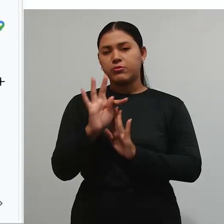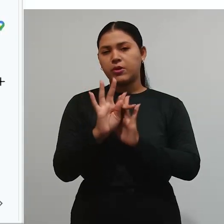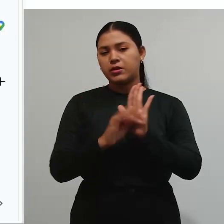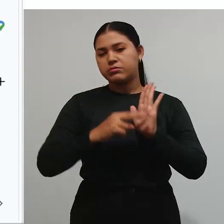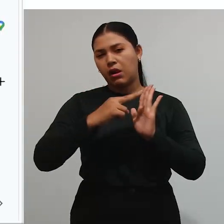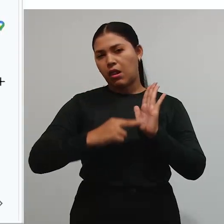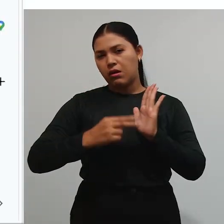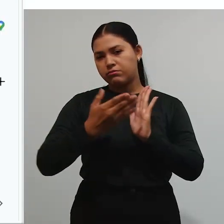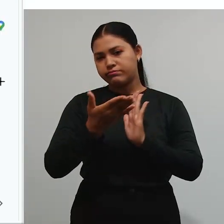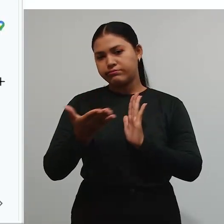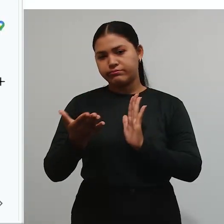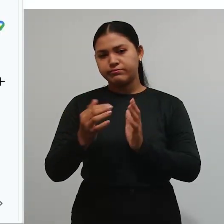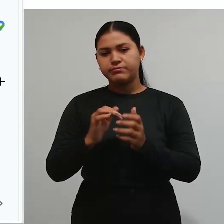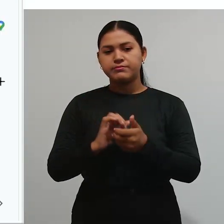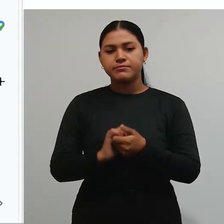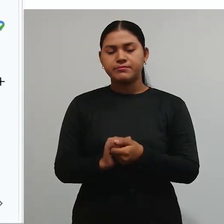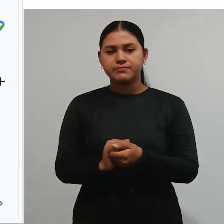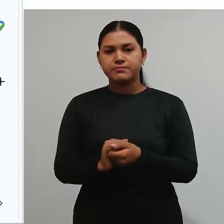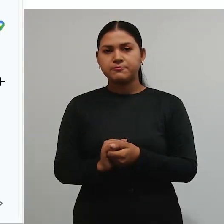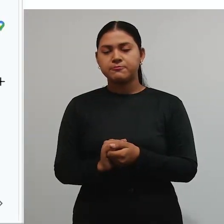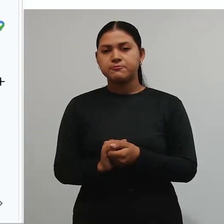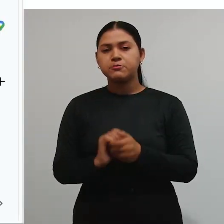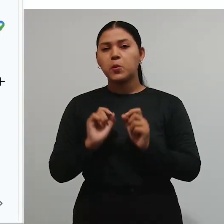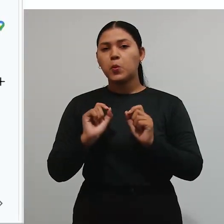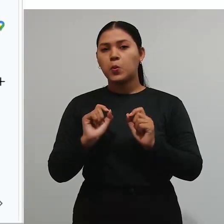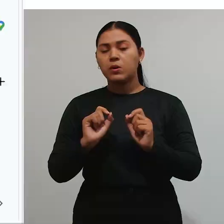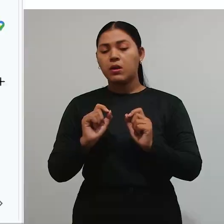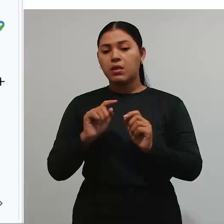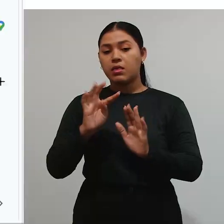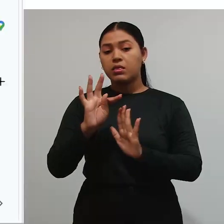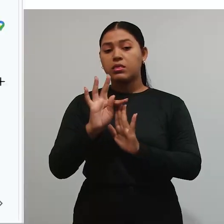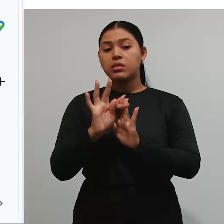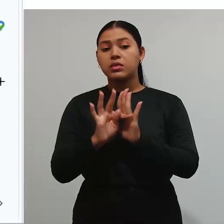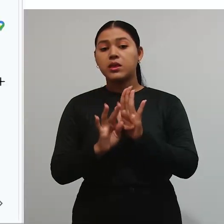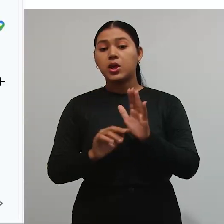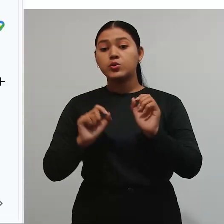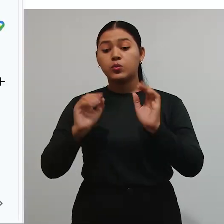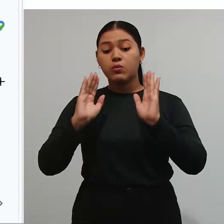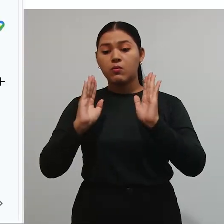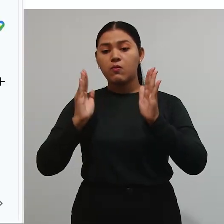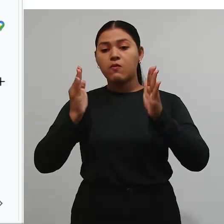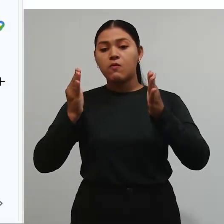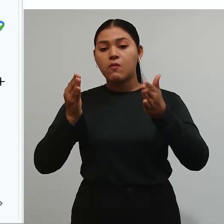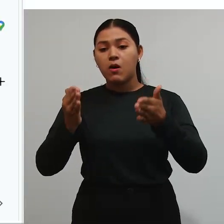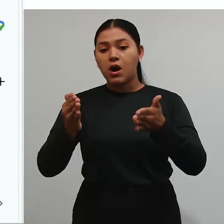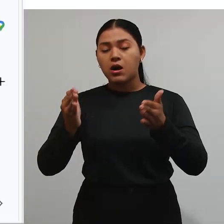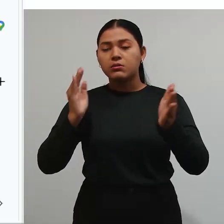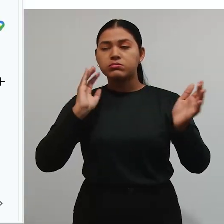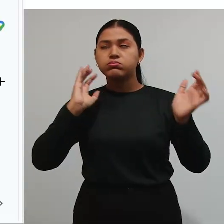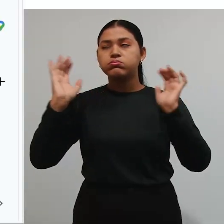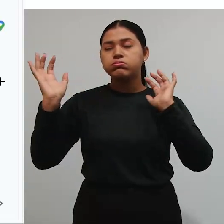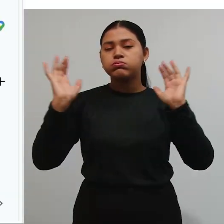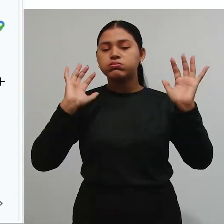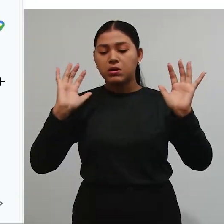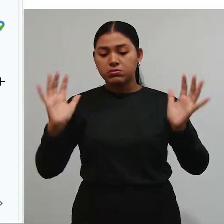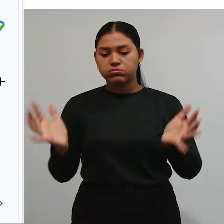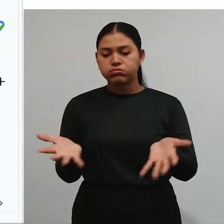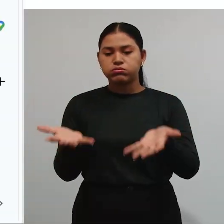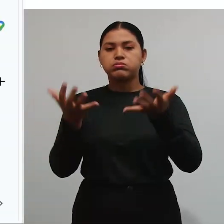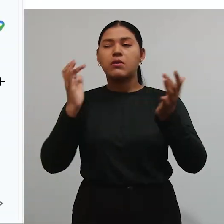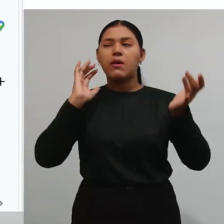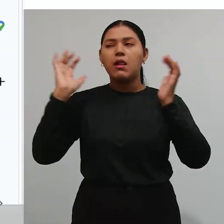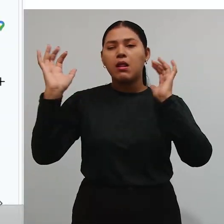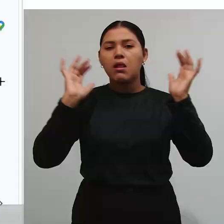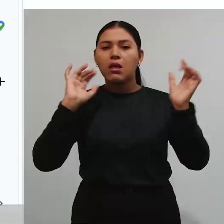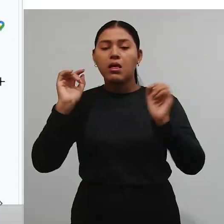base investigativa que busca provocar a reflexão, que busca provocar a reflexão